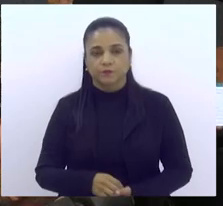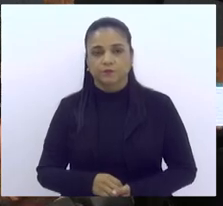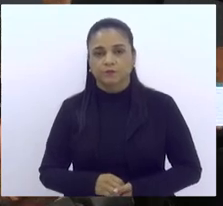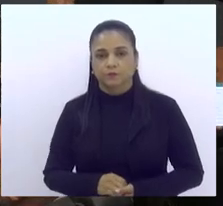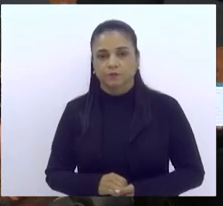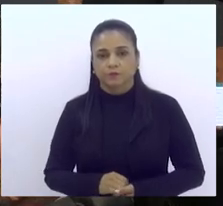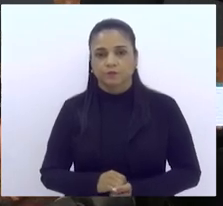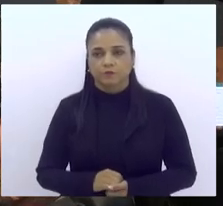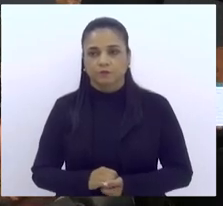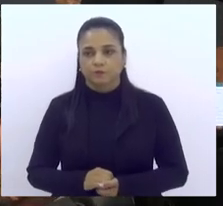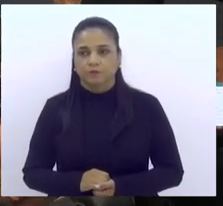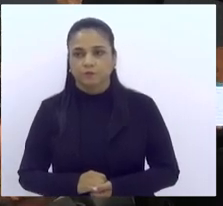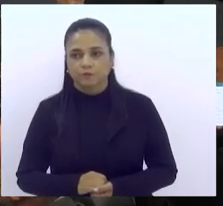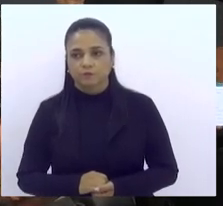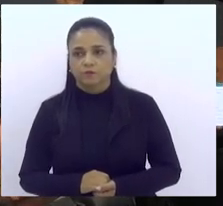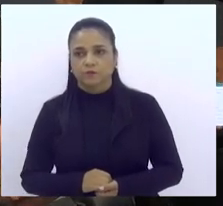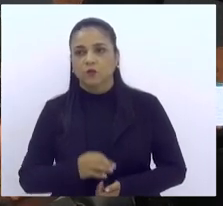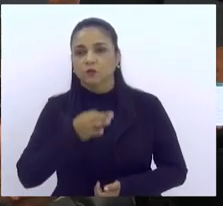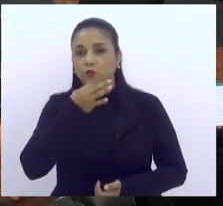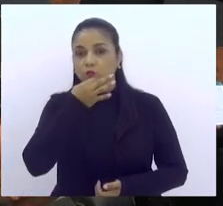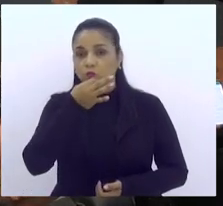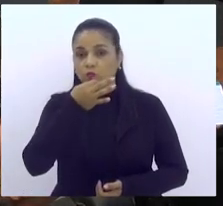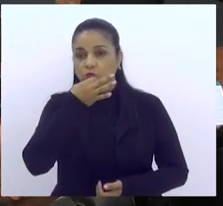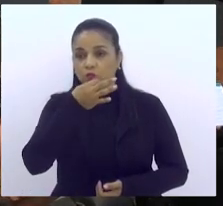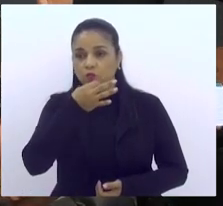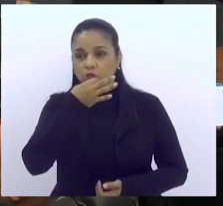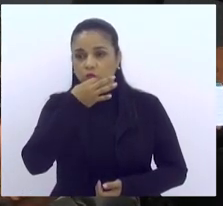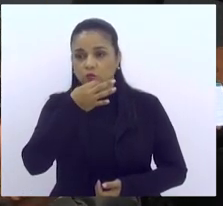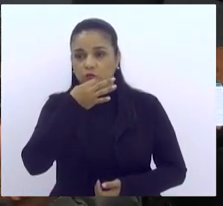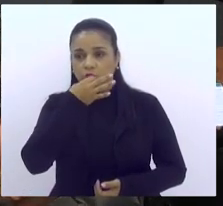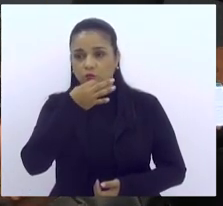Depois o presidente. O som. Oi.